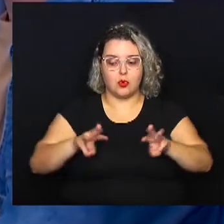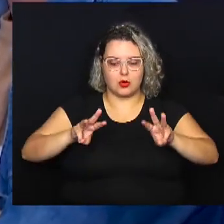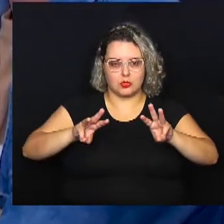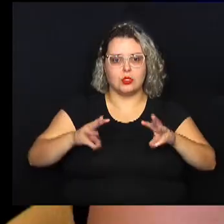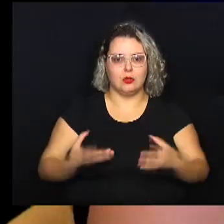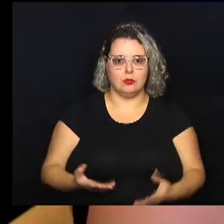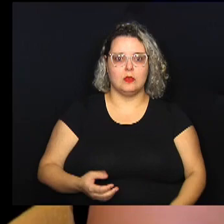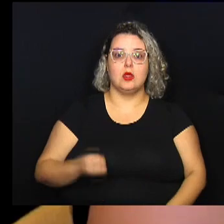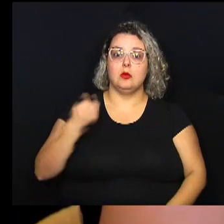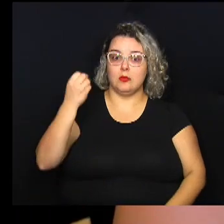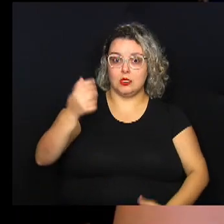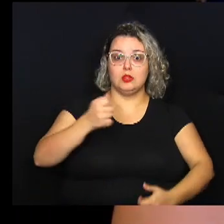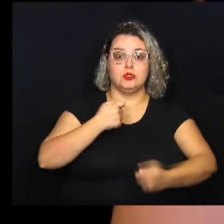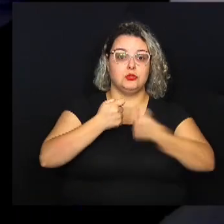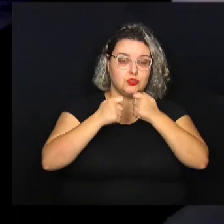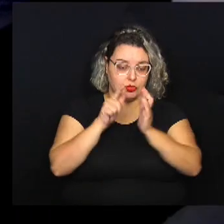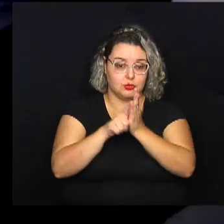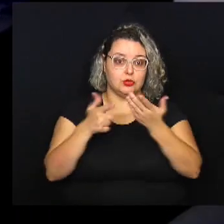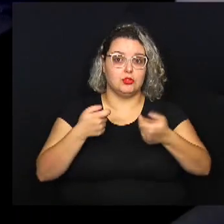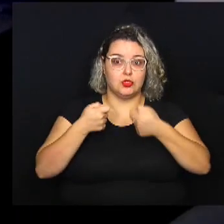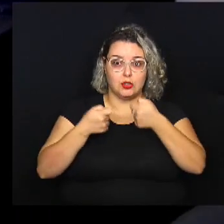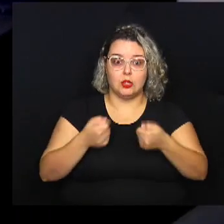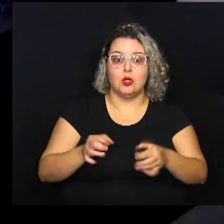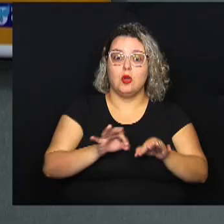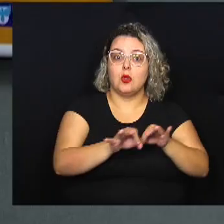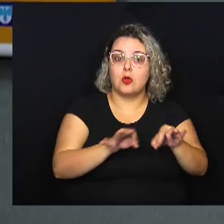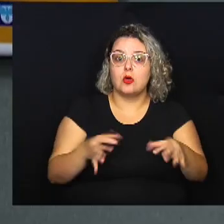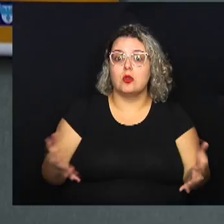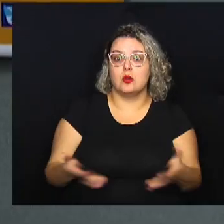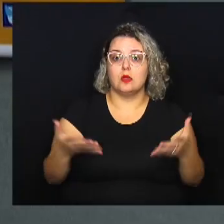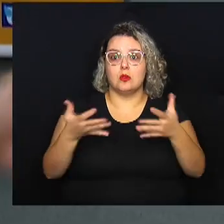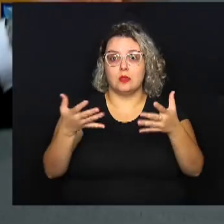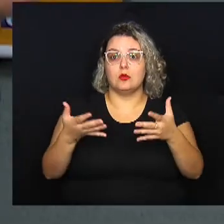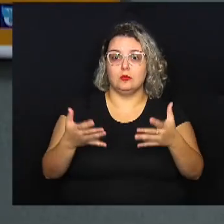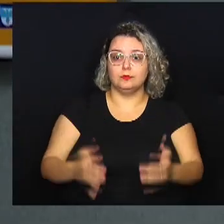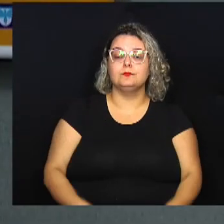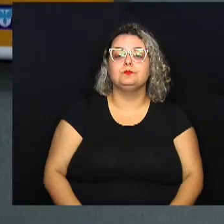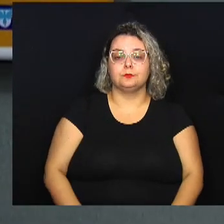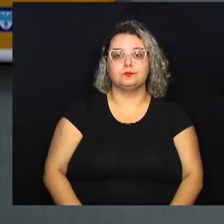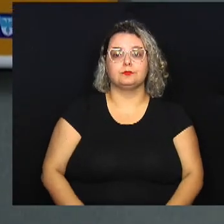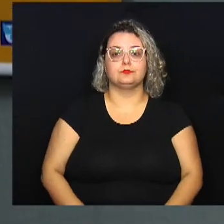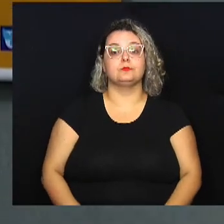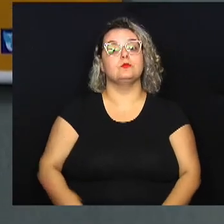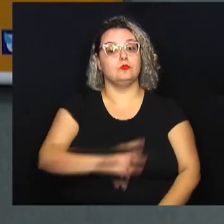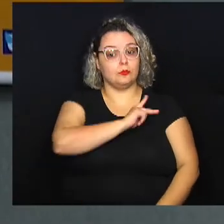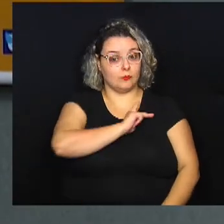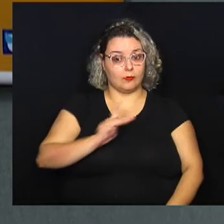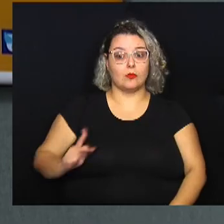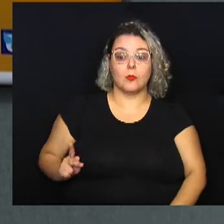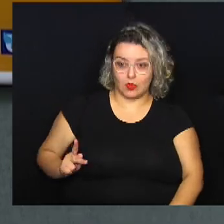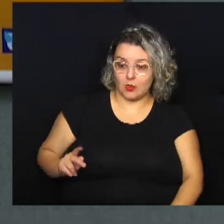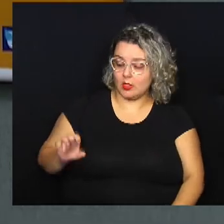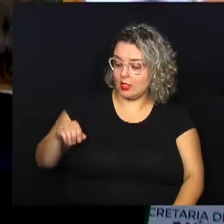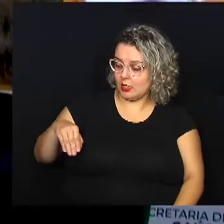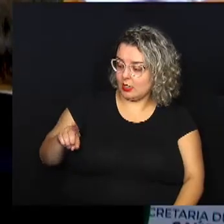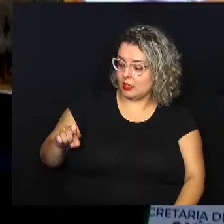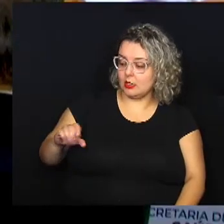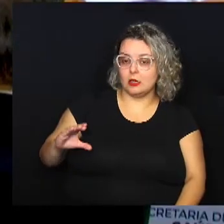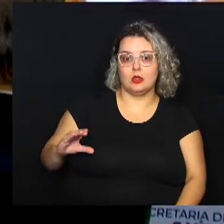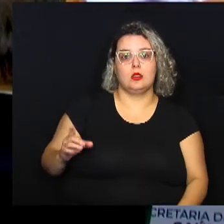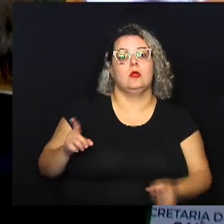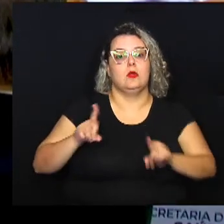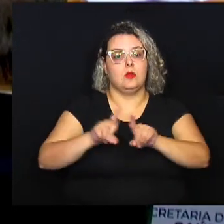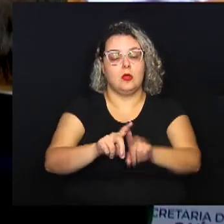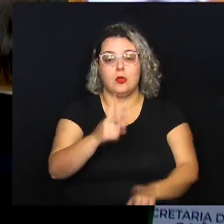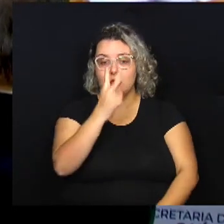para Jornalistas, organizado pela iniciativa Bloomberg. Para o presidente da INDEC, órgão parceiro do encontro,